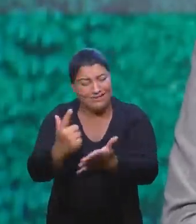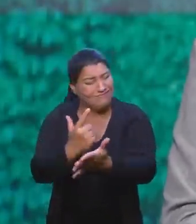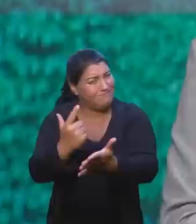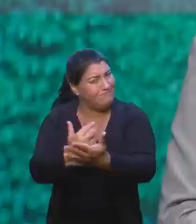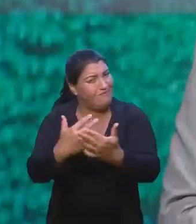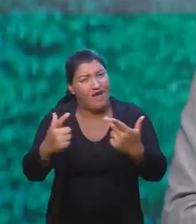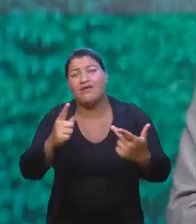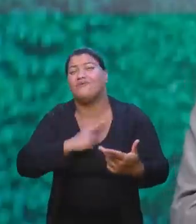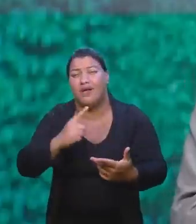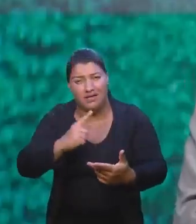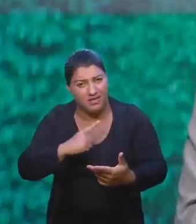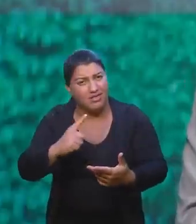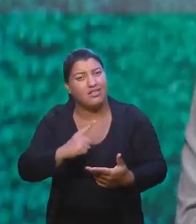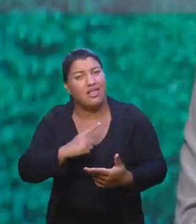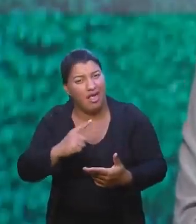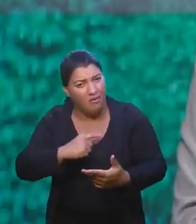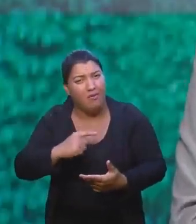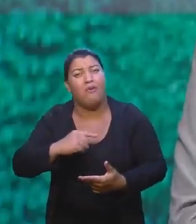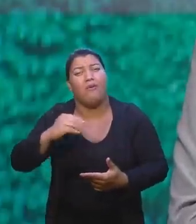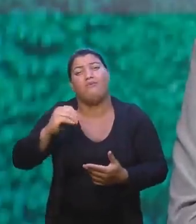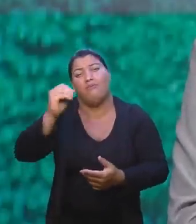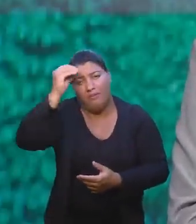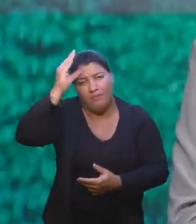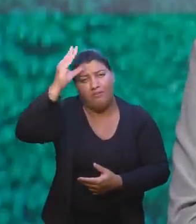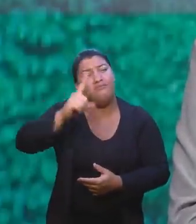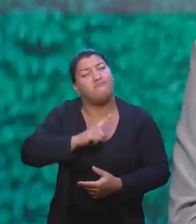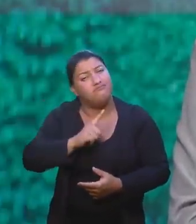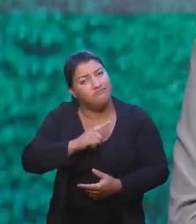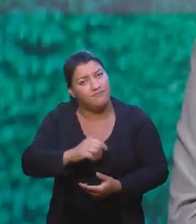que nós podemos citar, Ivone do Amaral Pereira.